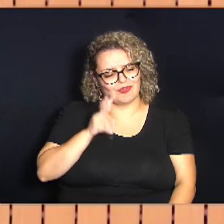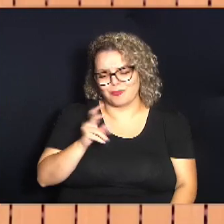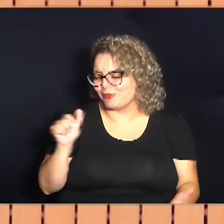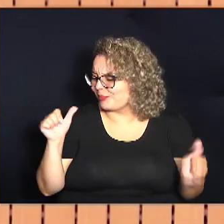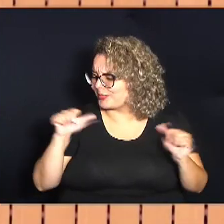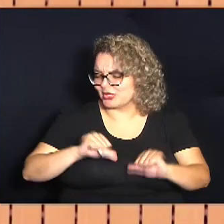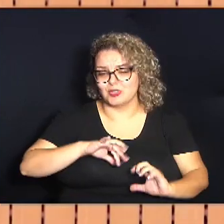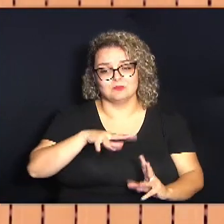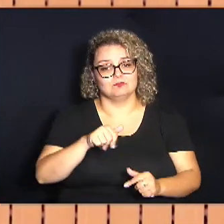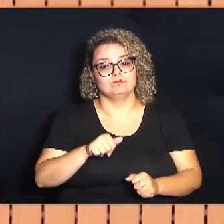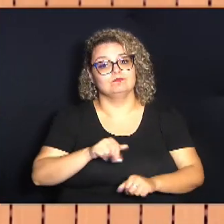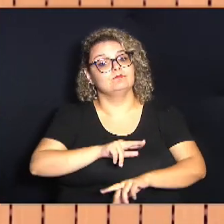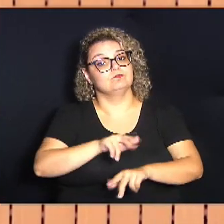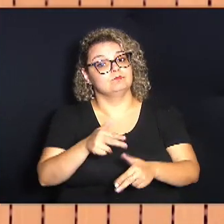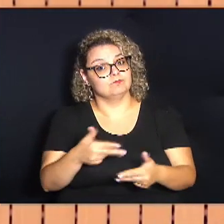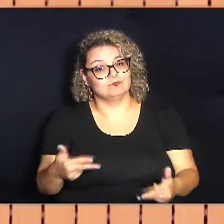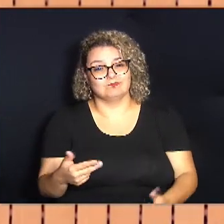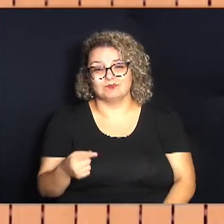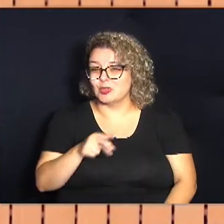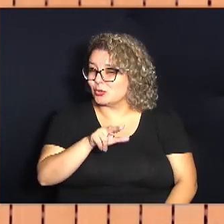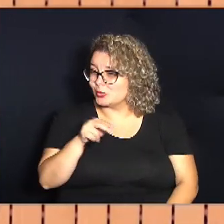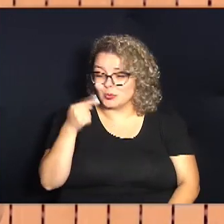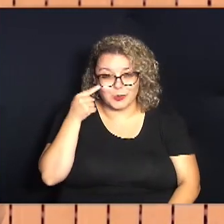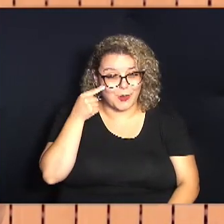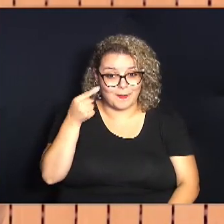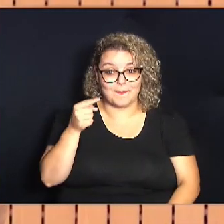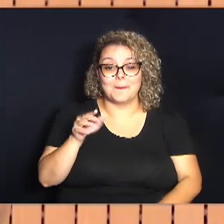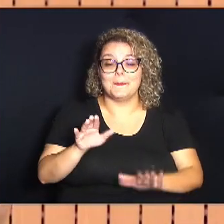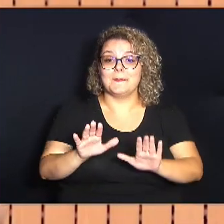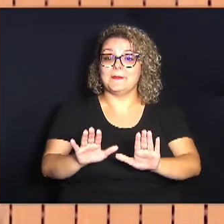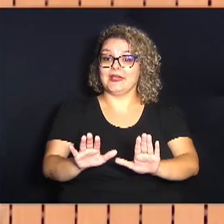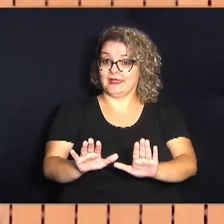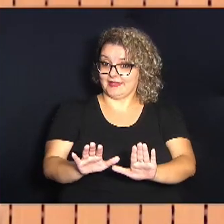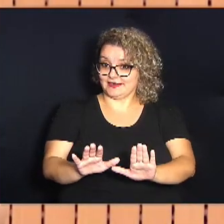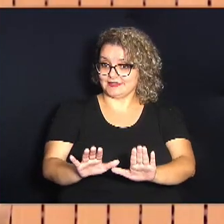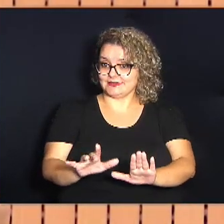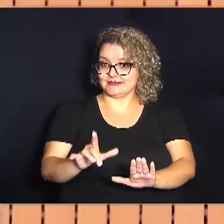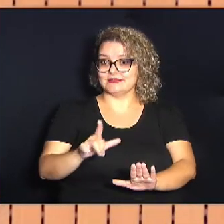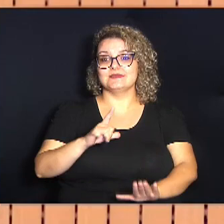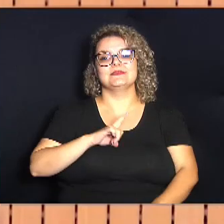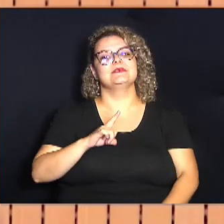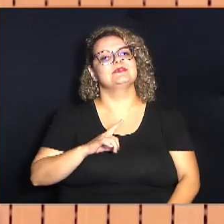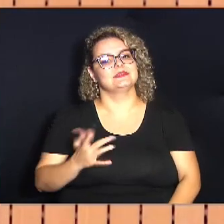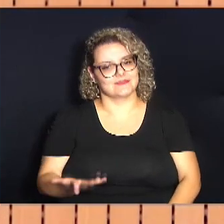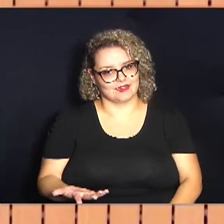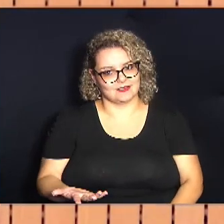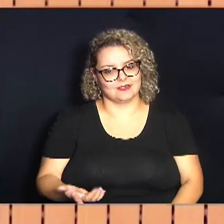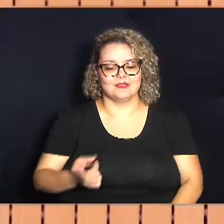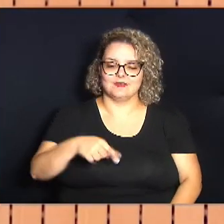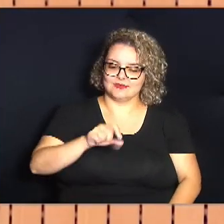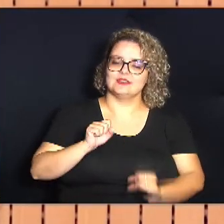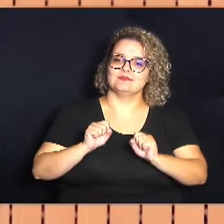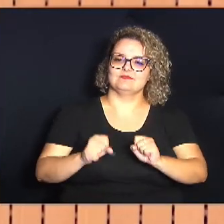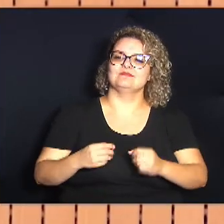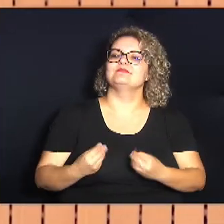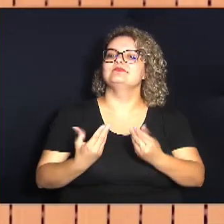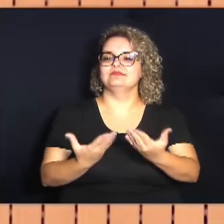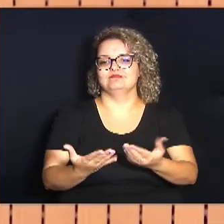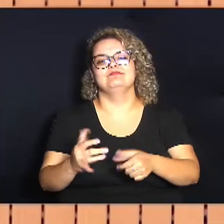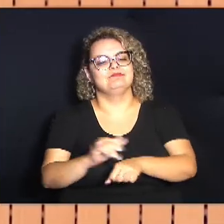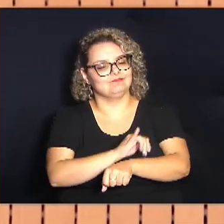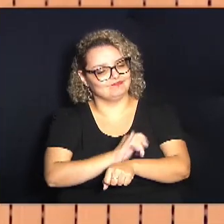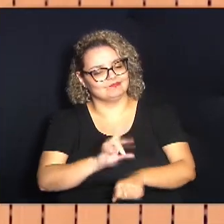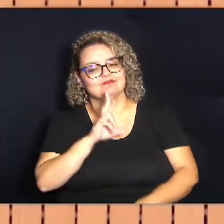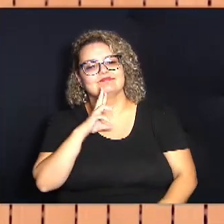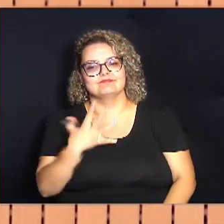em muitas coisas inimagináveis. Mas, tem um porém, vocês também poderão ofertar saídas,